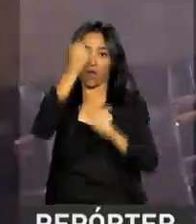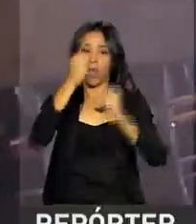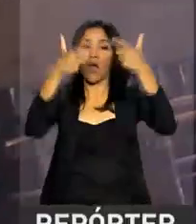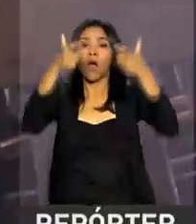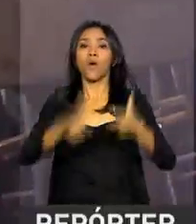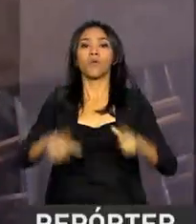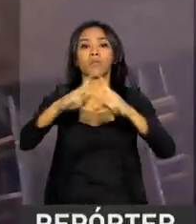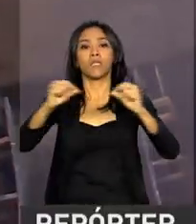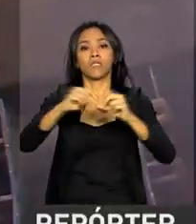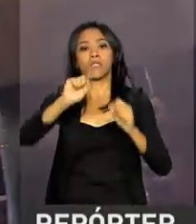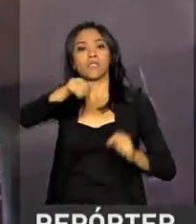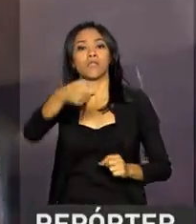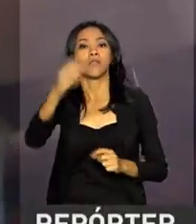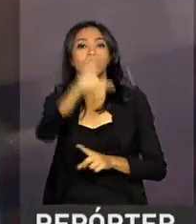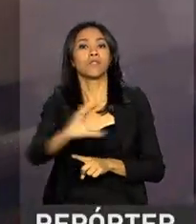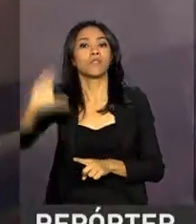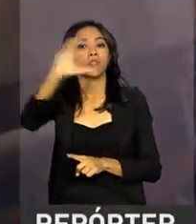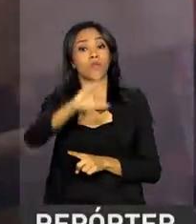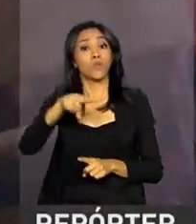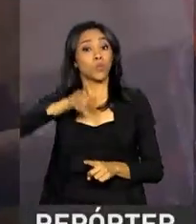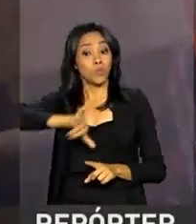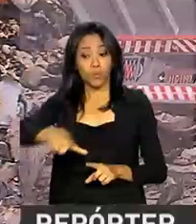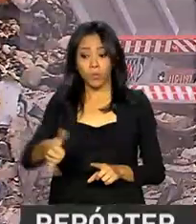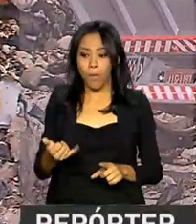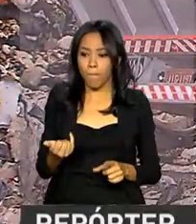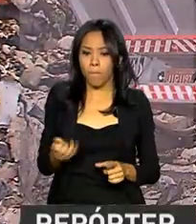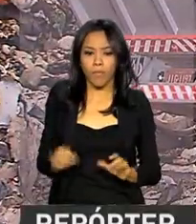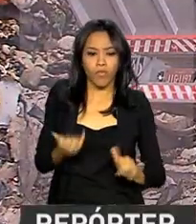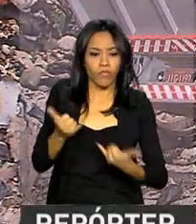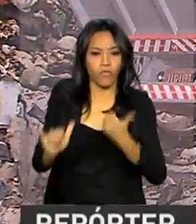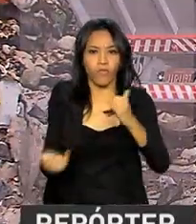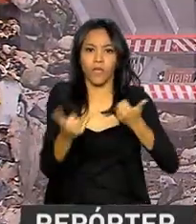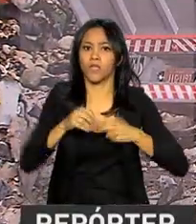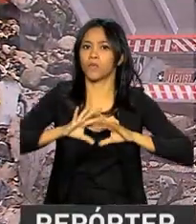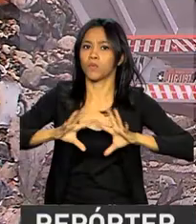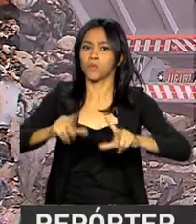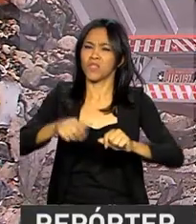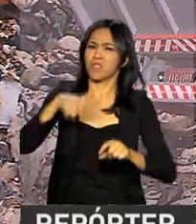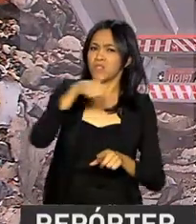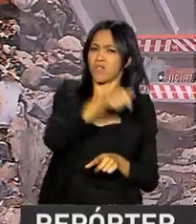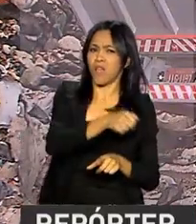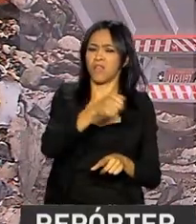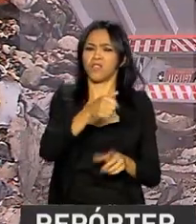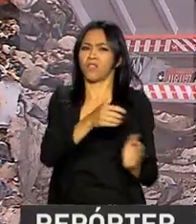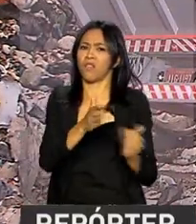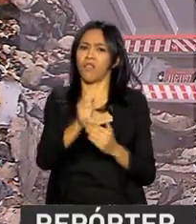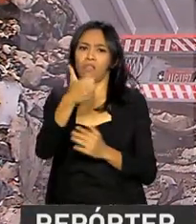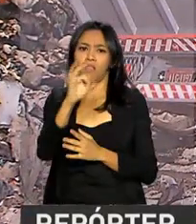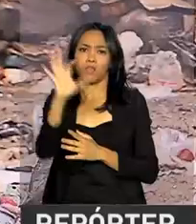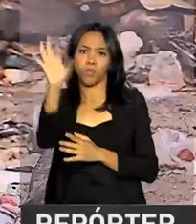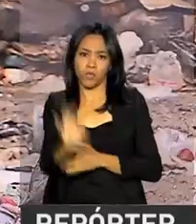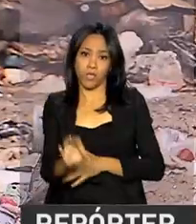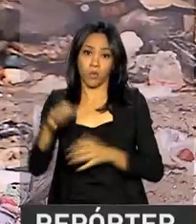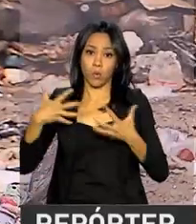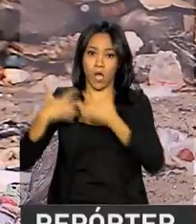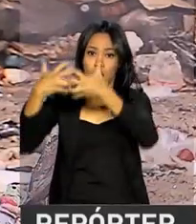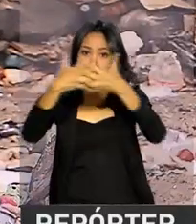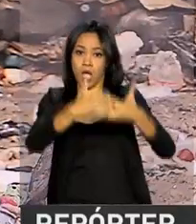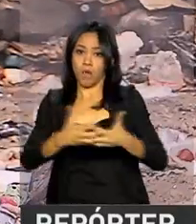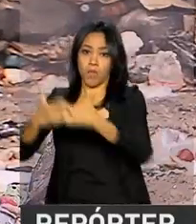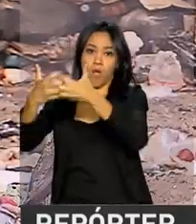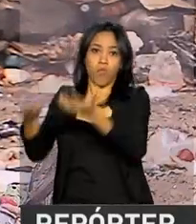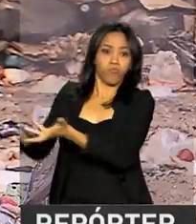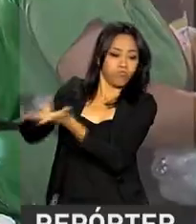Federal. E muita coisa é reaproveitada. Entre 7 e 10% do que chega nestes caminhões são